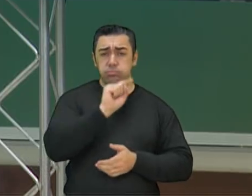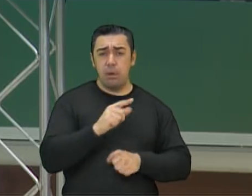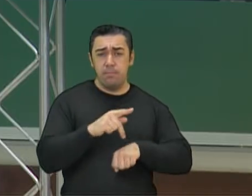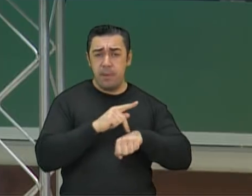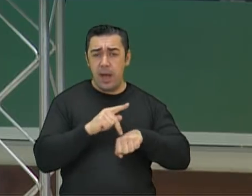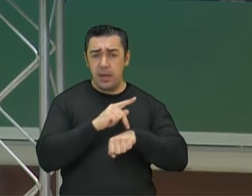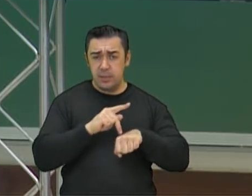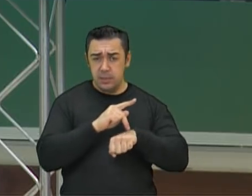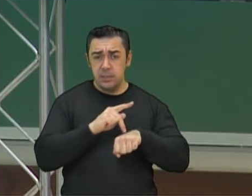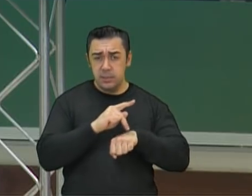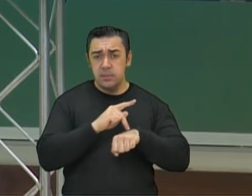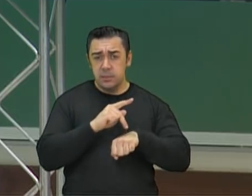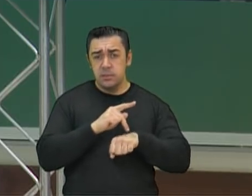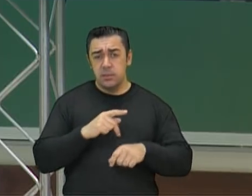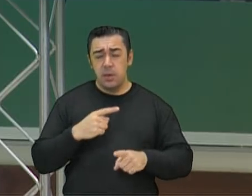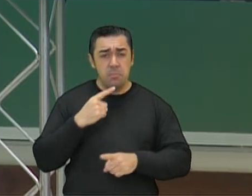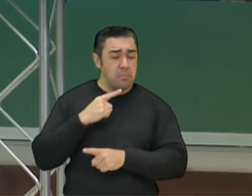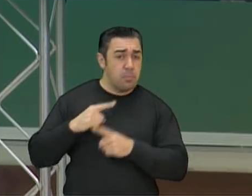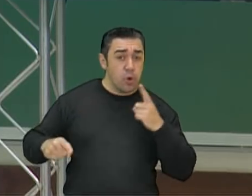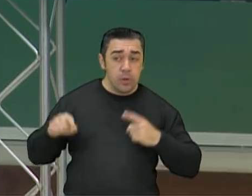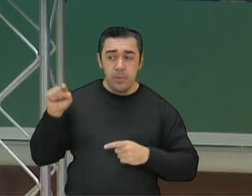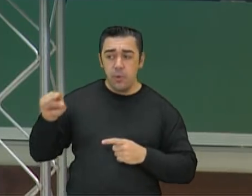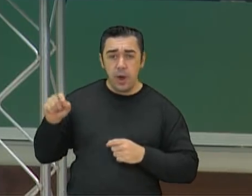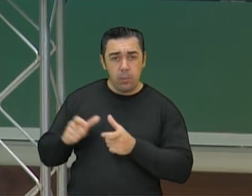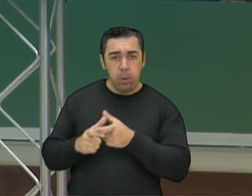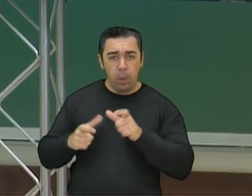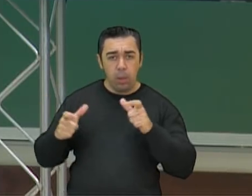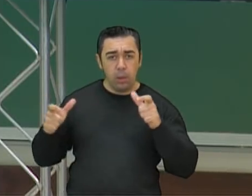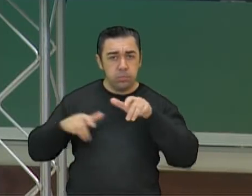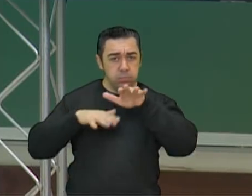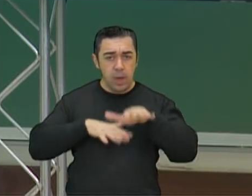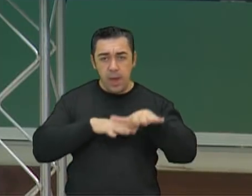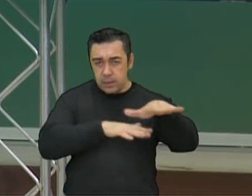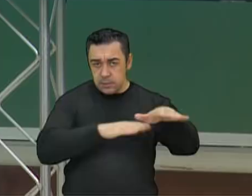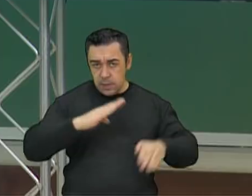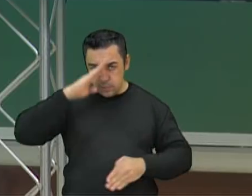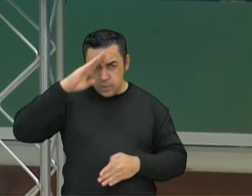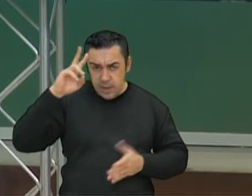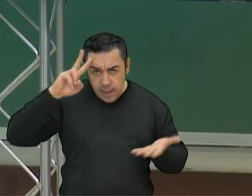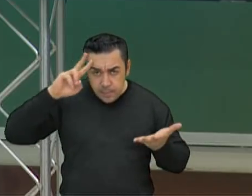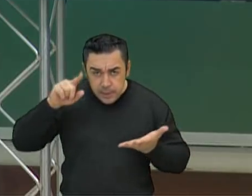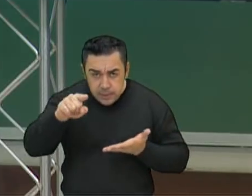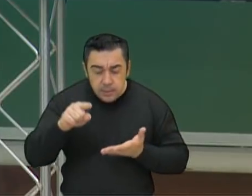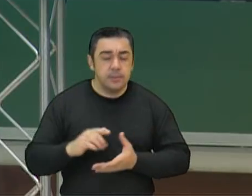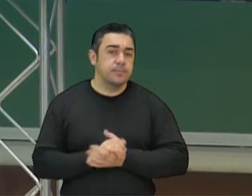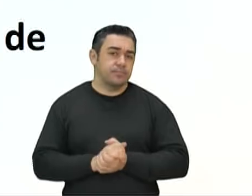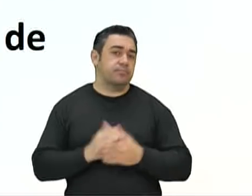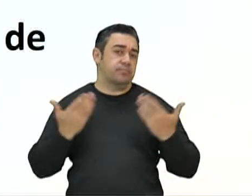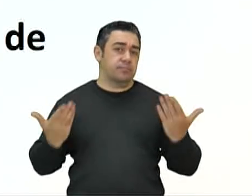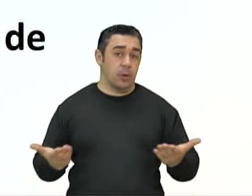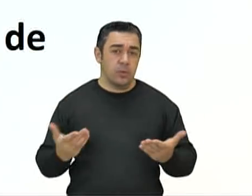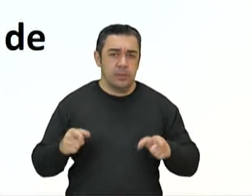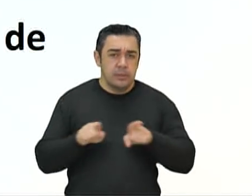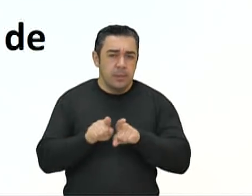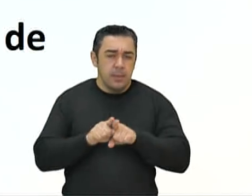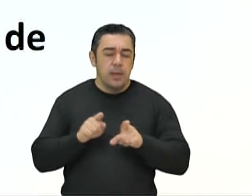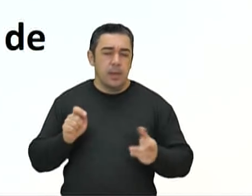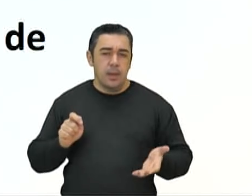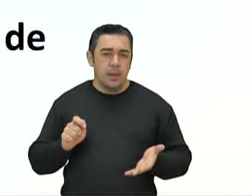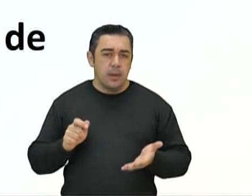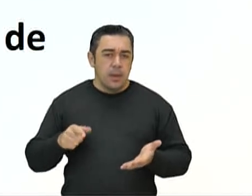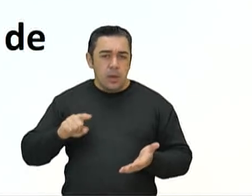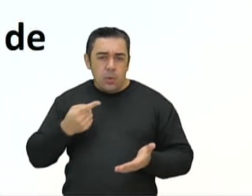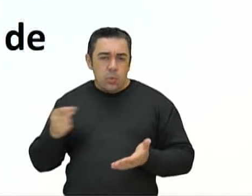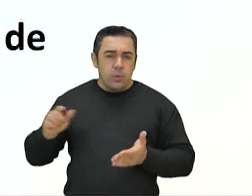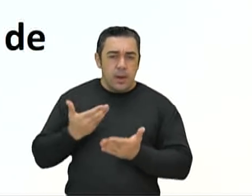adversários, tendo proibido o seu exército, a sua força militar. Lembra disso? Então, e ainda, na nossa última